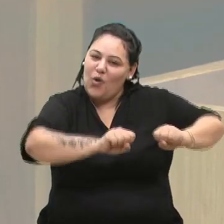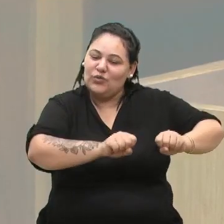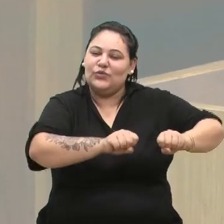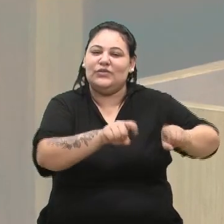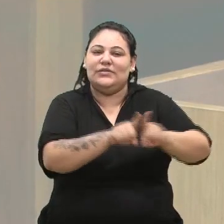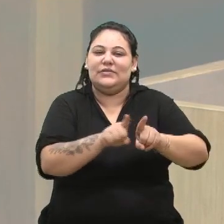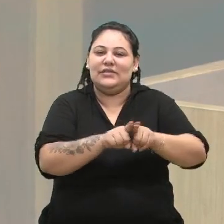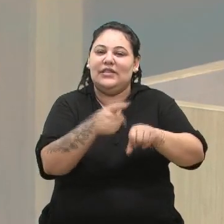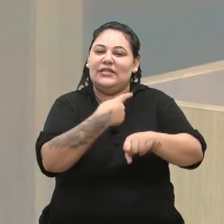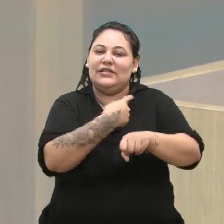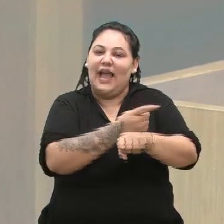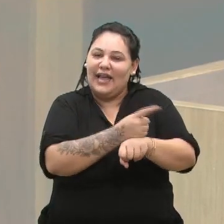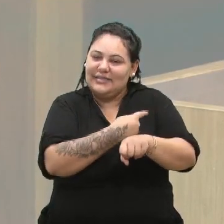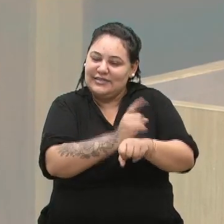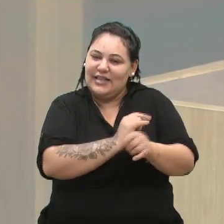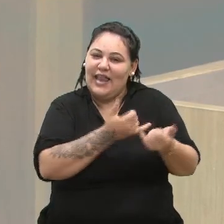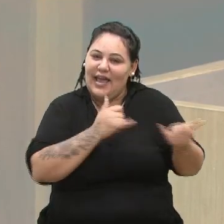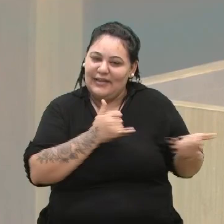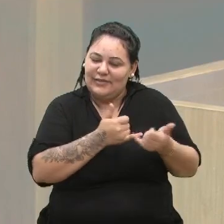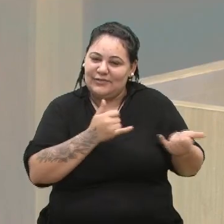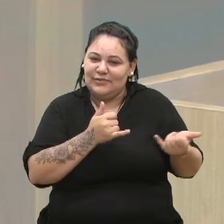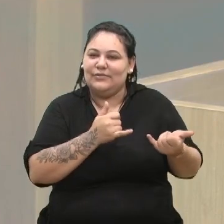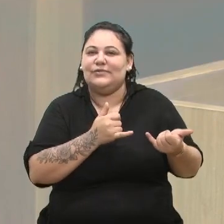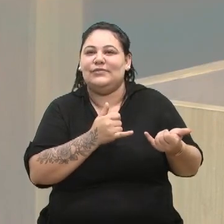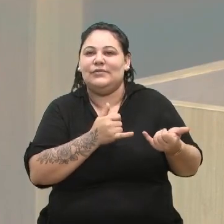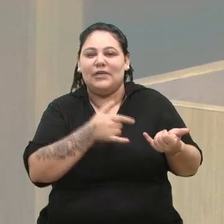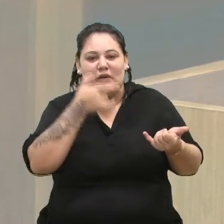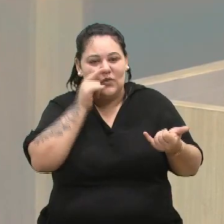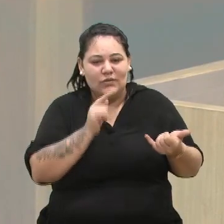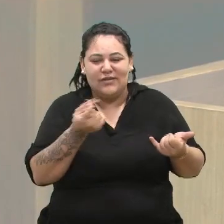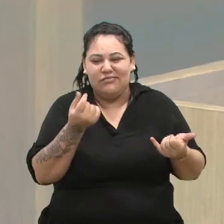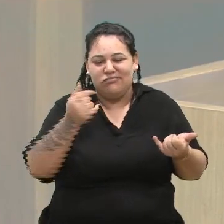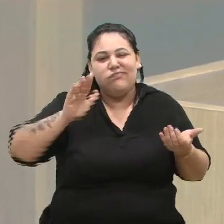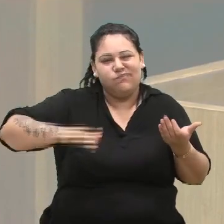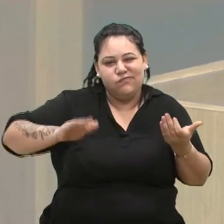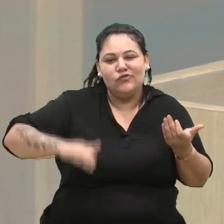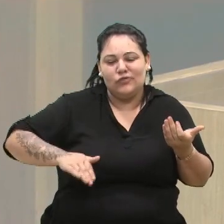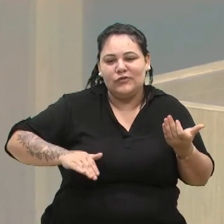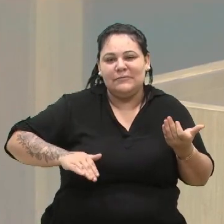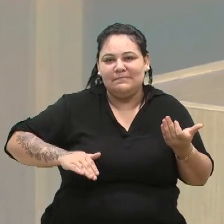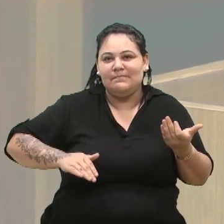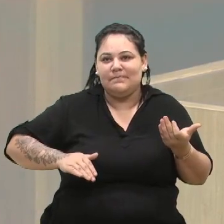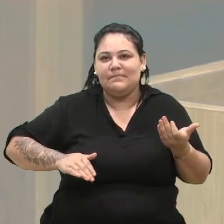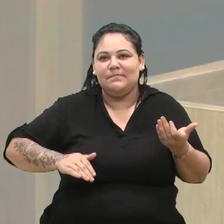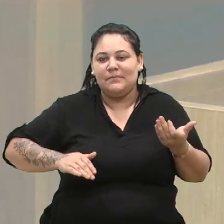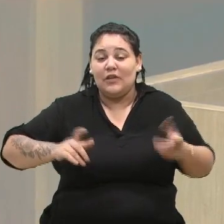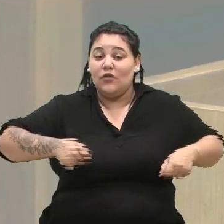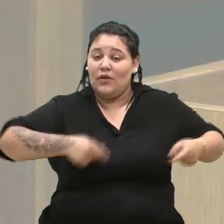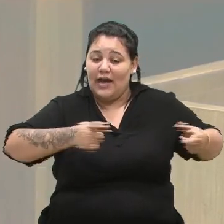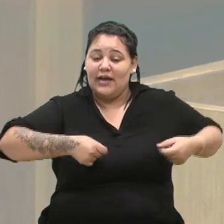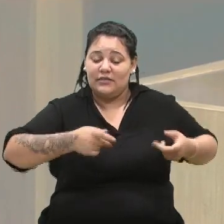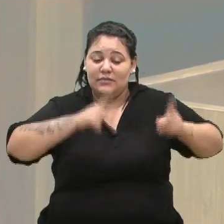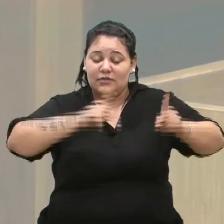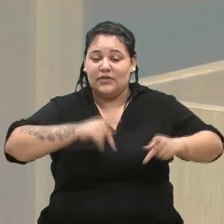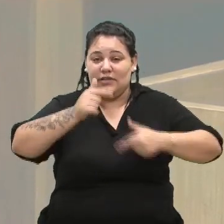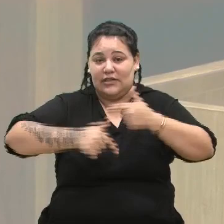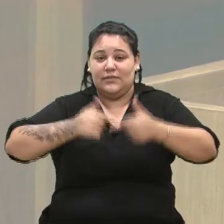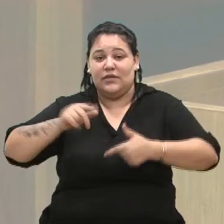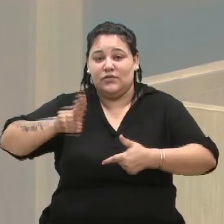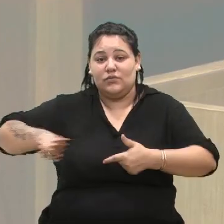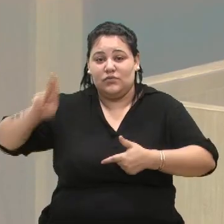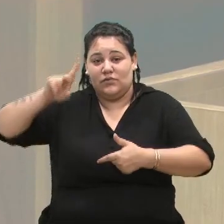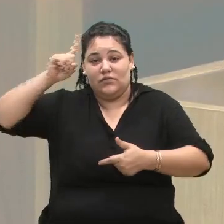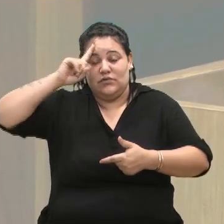seu táxi elétrico, para poder baratear mais os custos das pessoas que trabalham, que usam o dia a dia o seu veículo